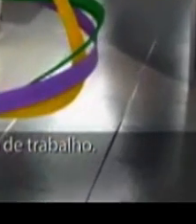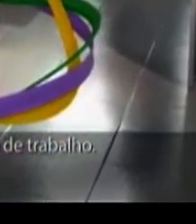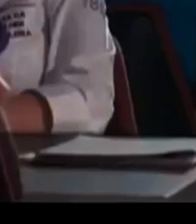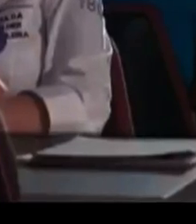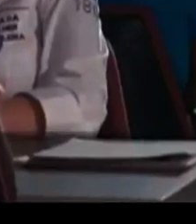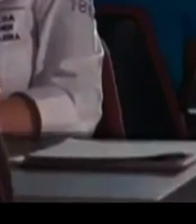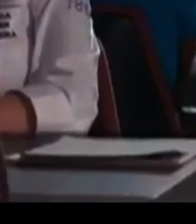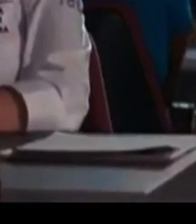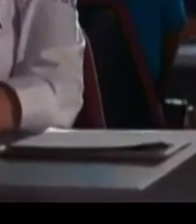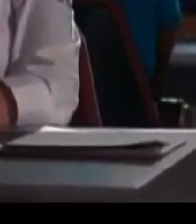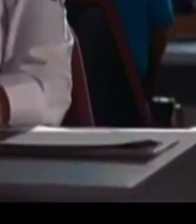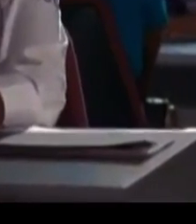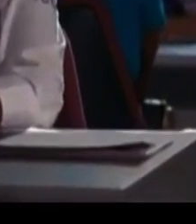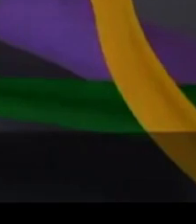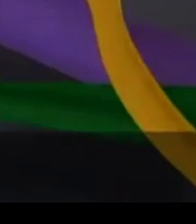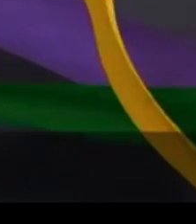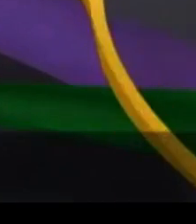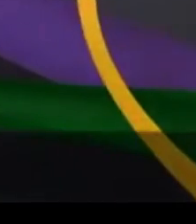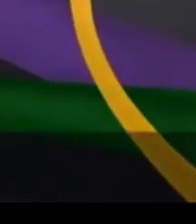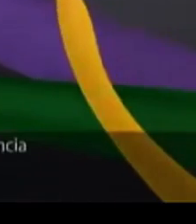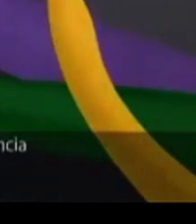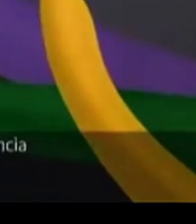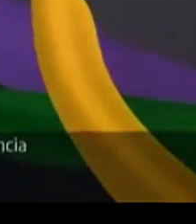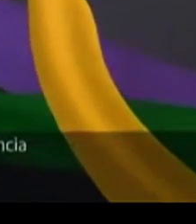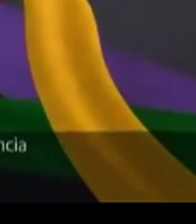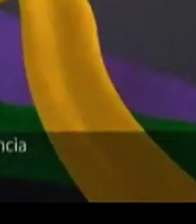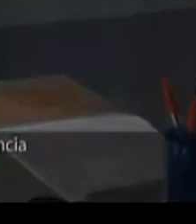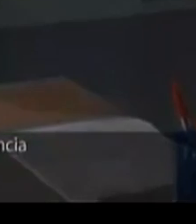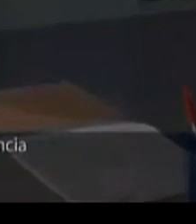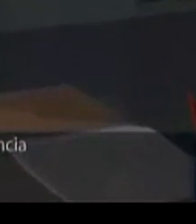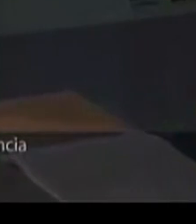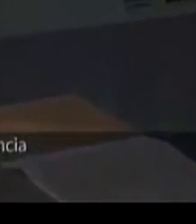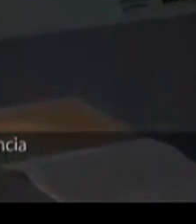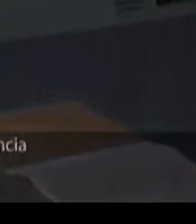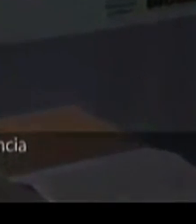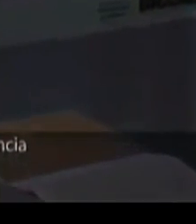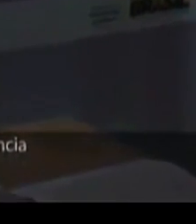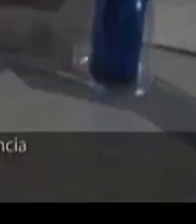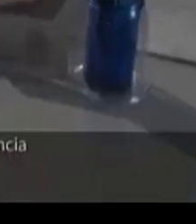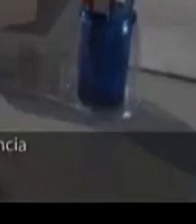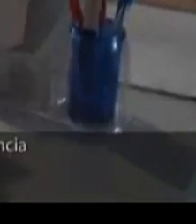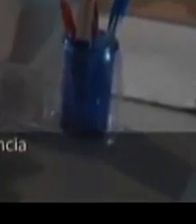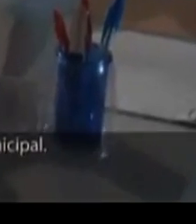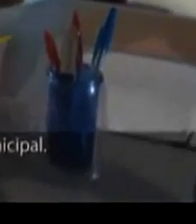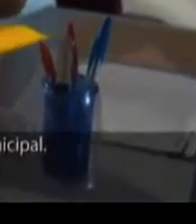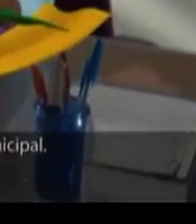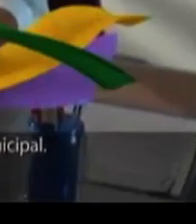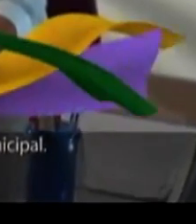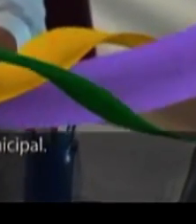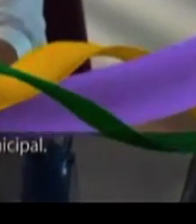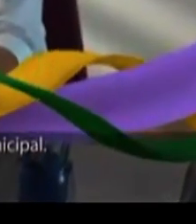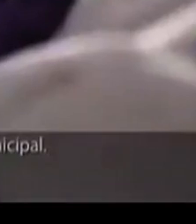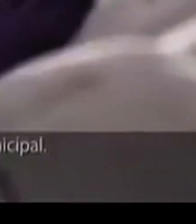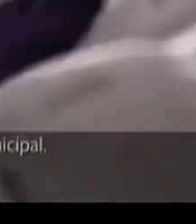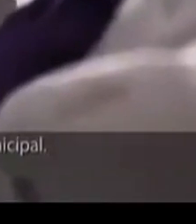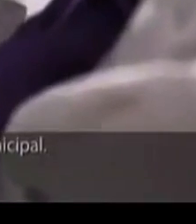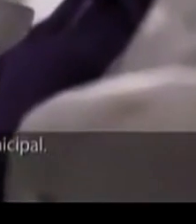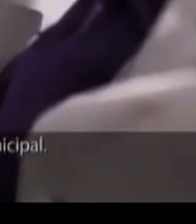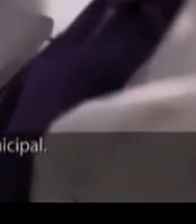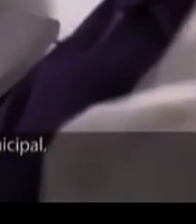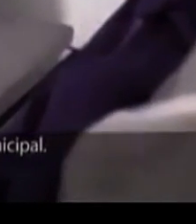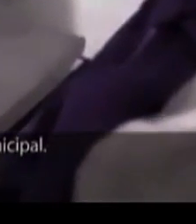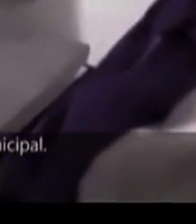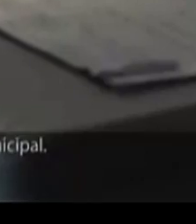trabalho. As mulheres sem condições de sustento podem solicitar sua inserção em programas de assistência e de inclusão social dos